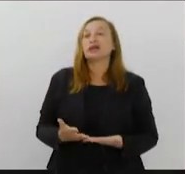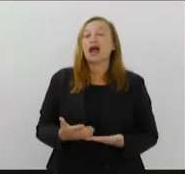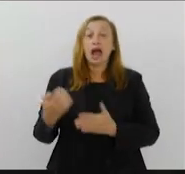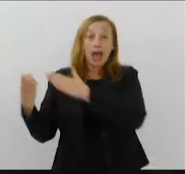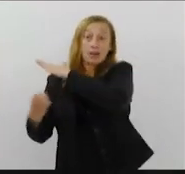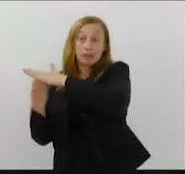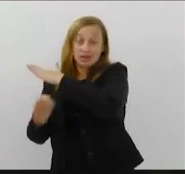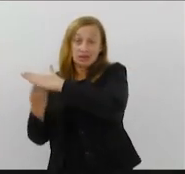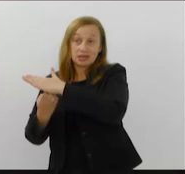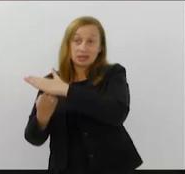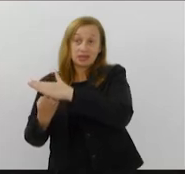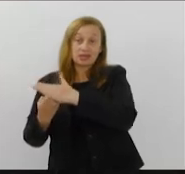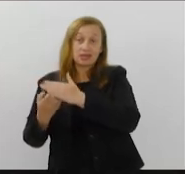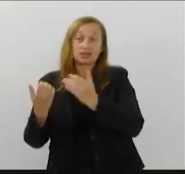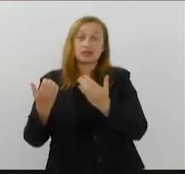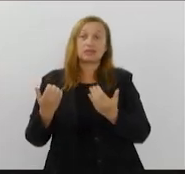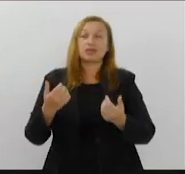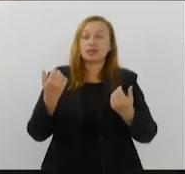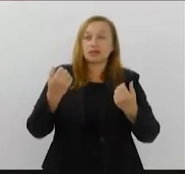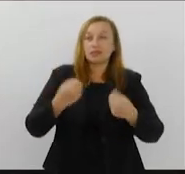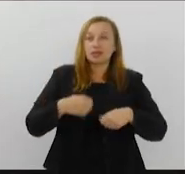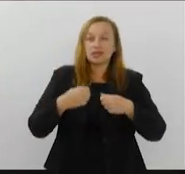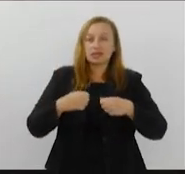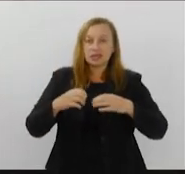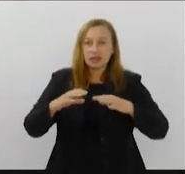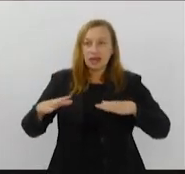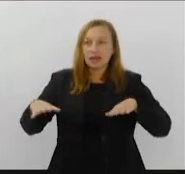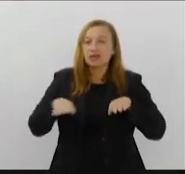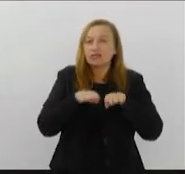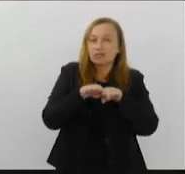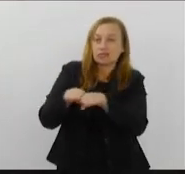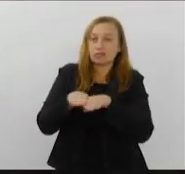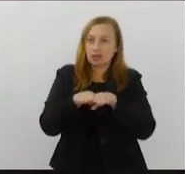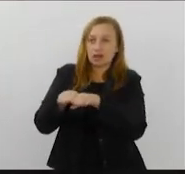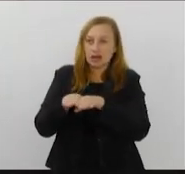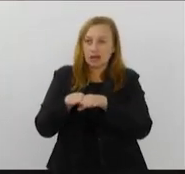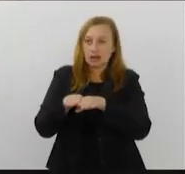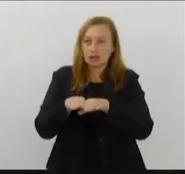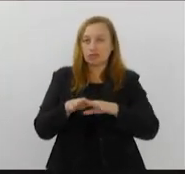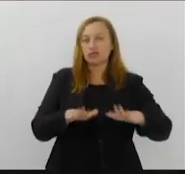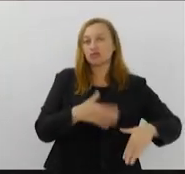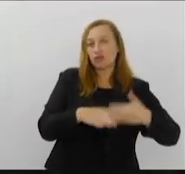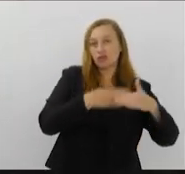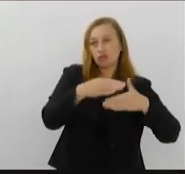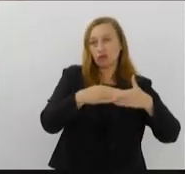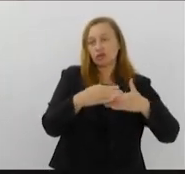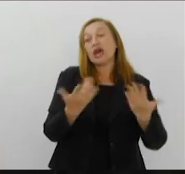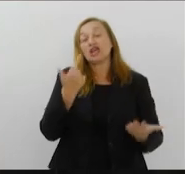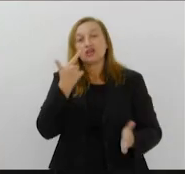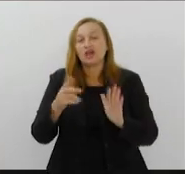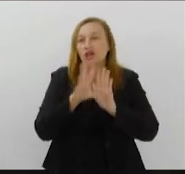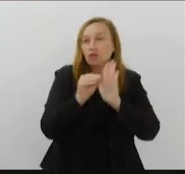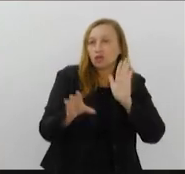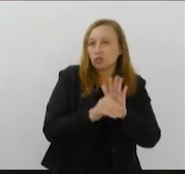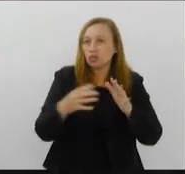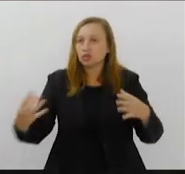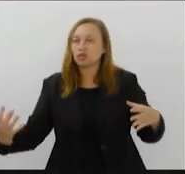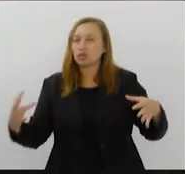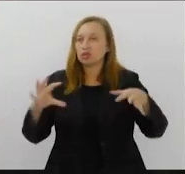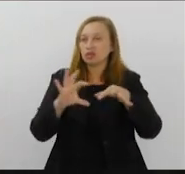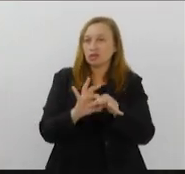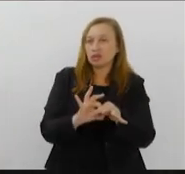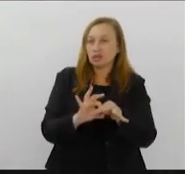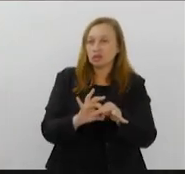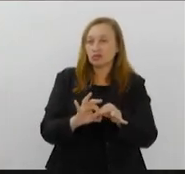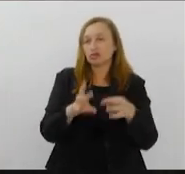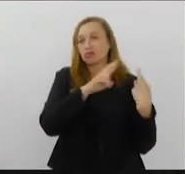estar, obviamente, conciliada dentro dos processos inteiros. Né? Então, a gente vê dessa forma, conteúdo e integração por responsabilidade